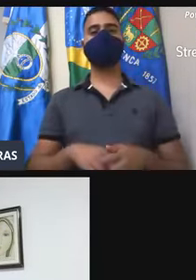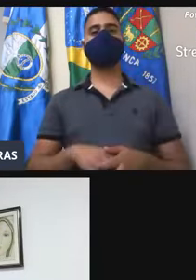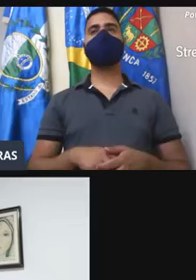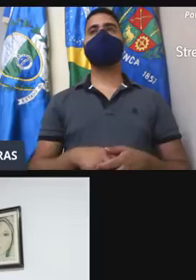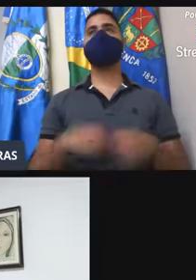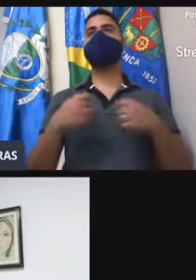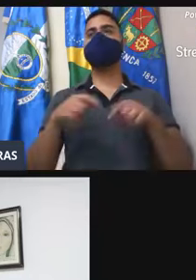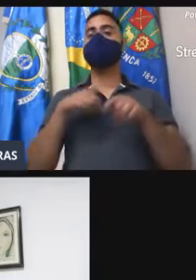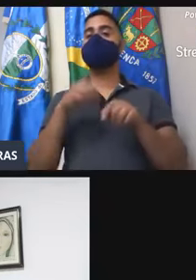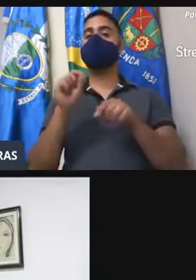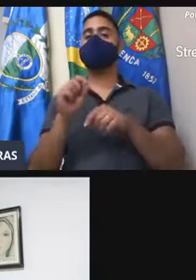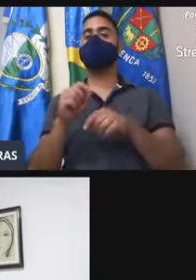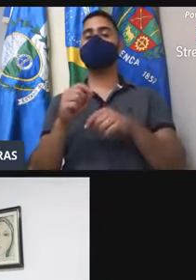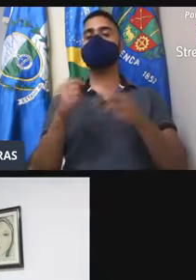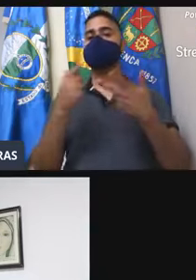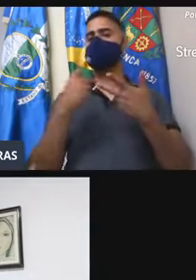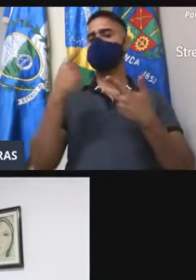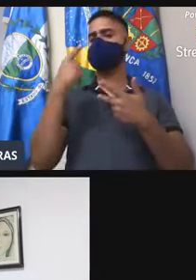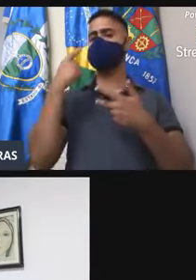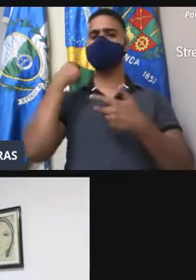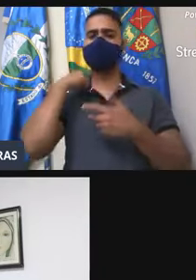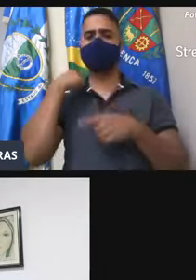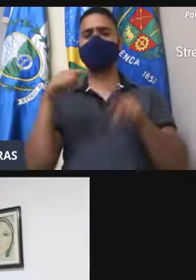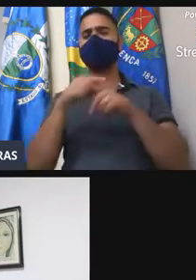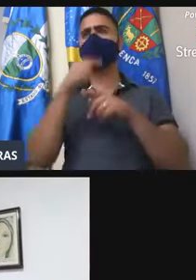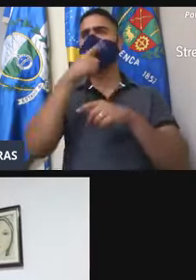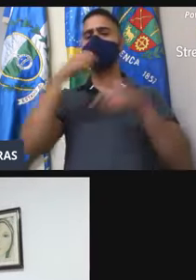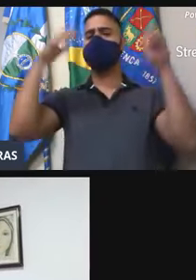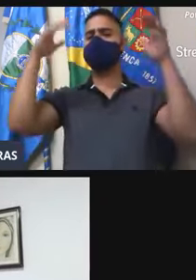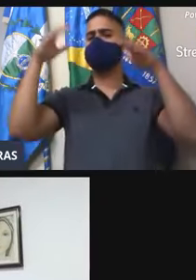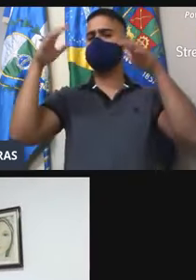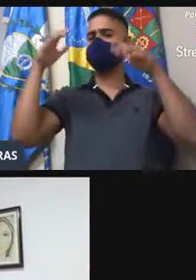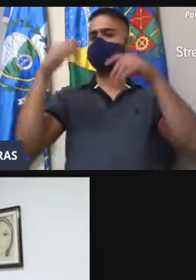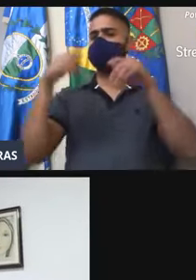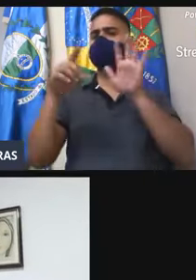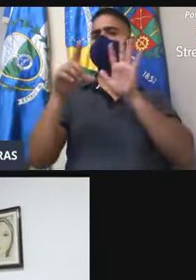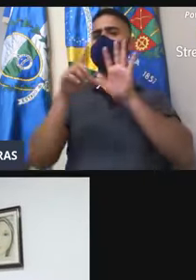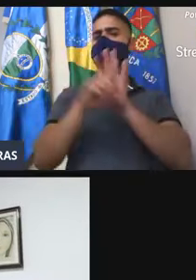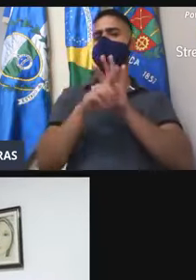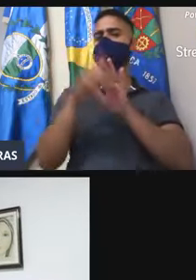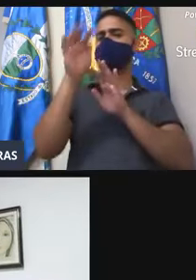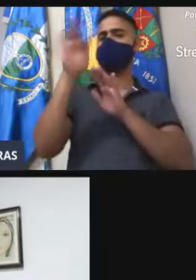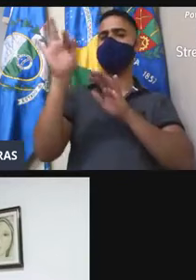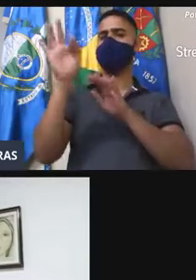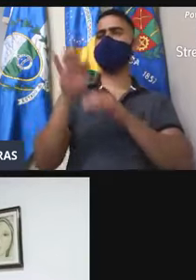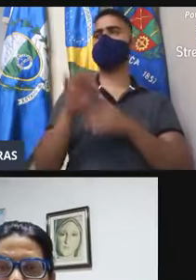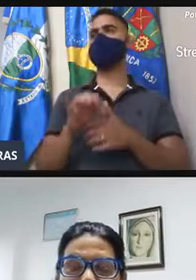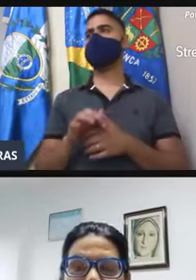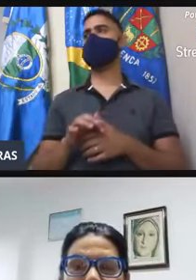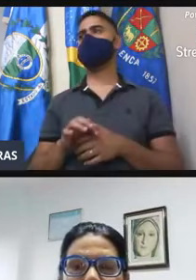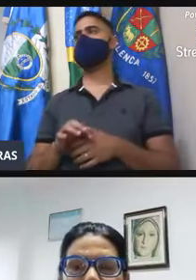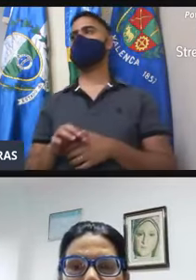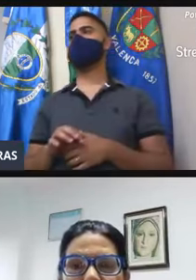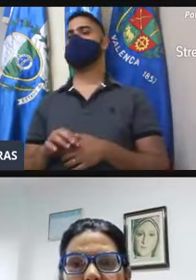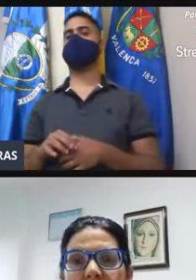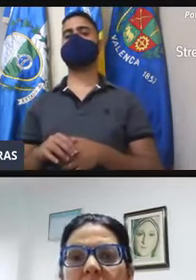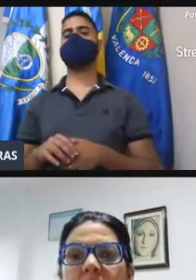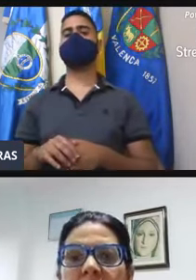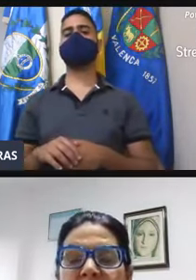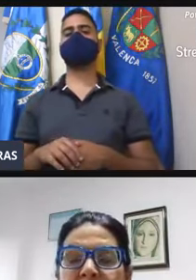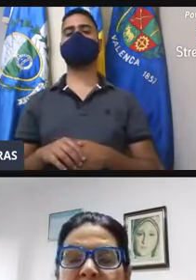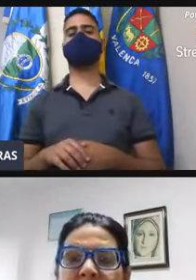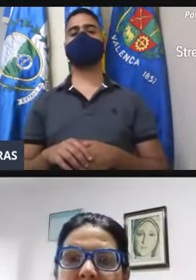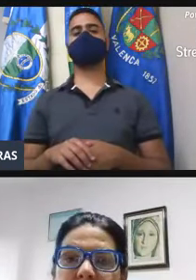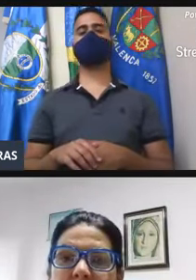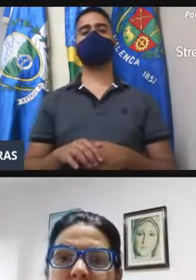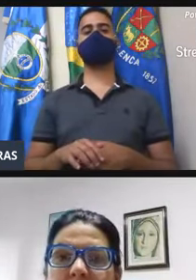questões afetas aos resíduos sólidos e a drenagem de águas pluviais, conforme a exigência da legislação federal, salientado, inclusive, na página 3